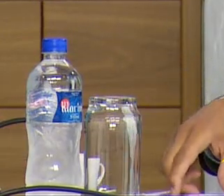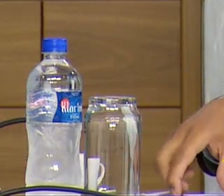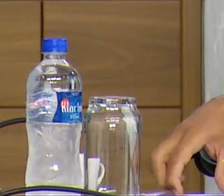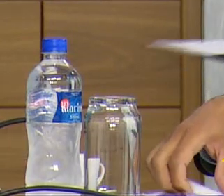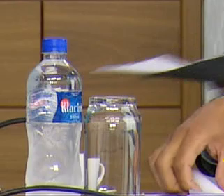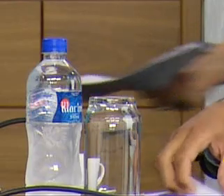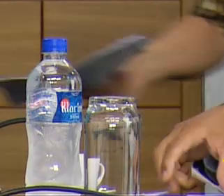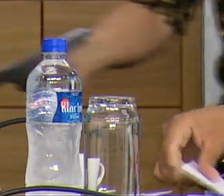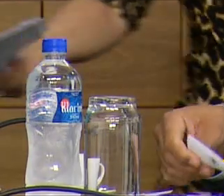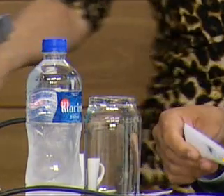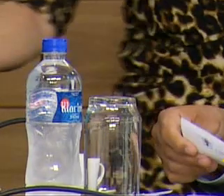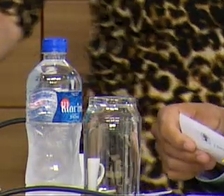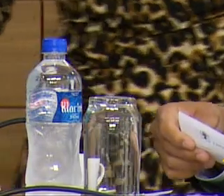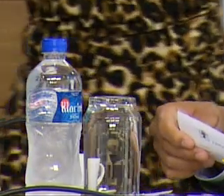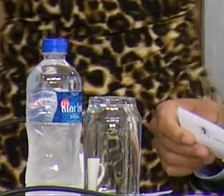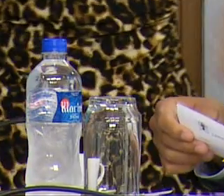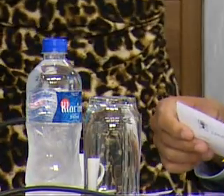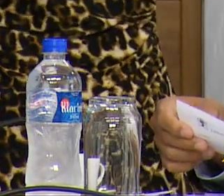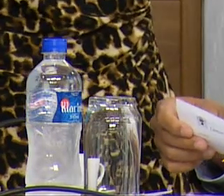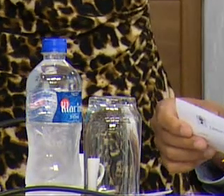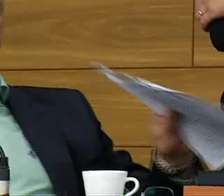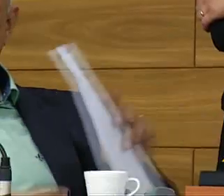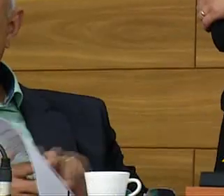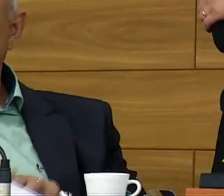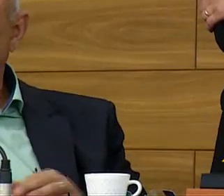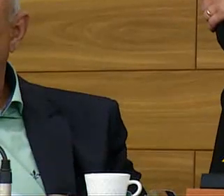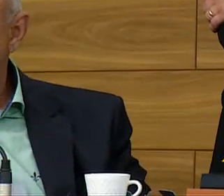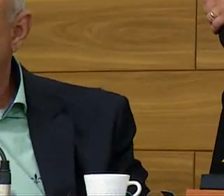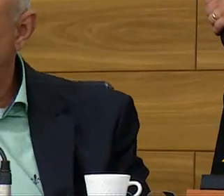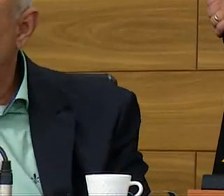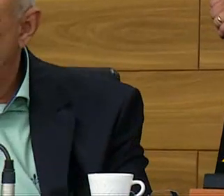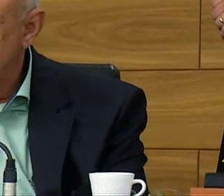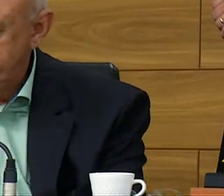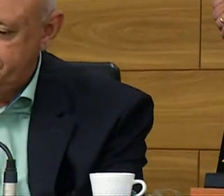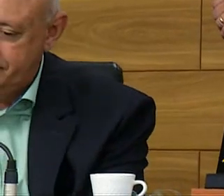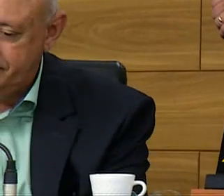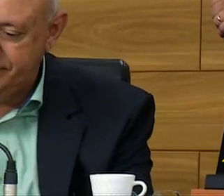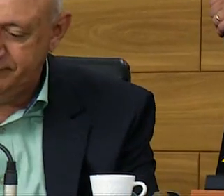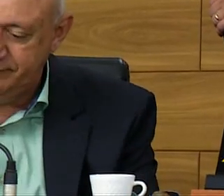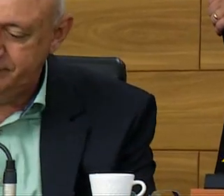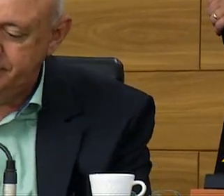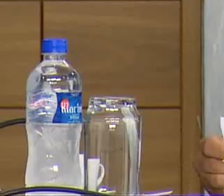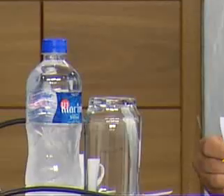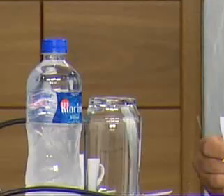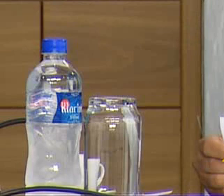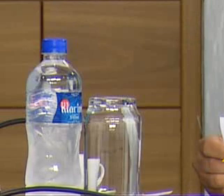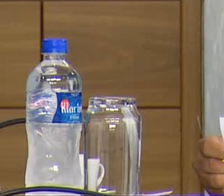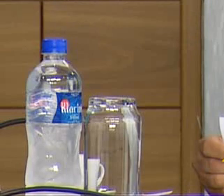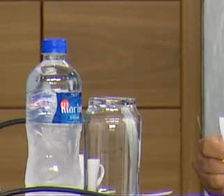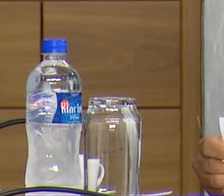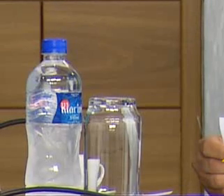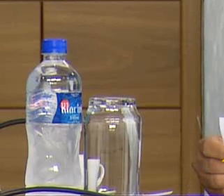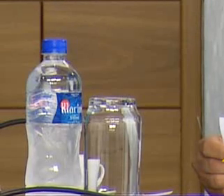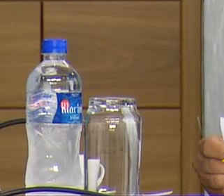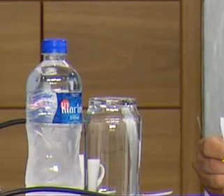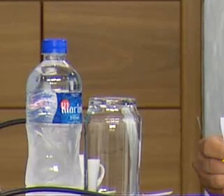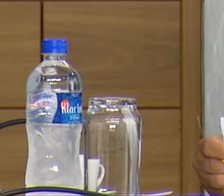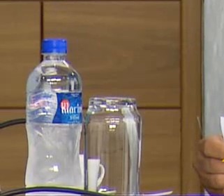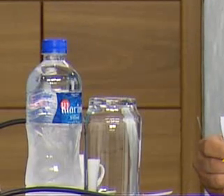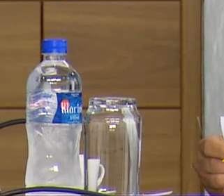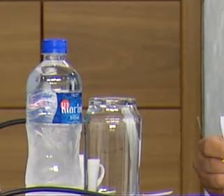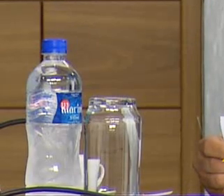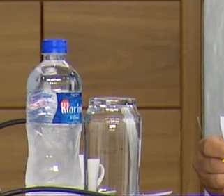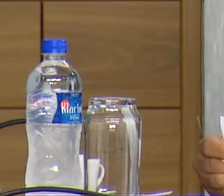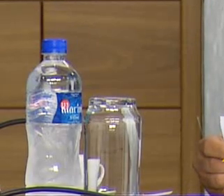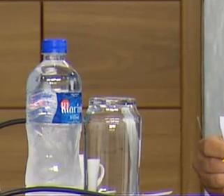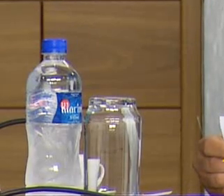Apoio e Aprendizado Zeca Camargo, representado, além de todos os seus, a sua diretoria, cumprimentá-lo